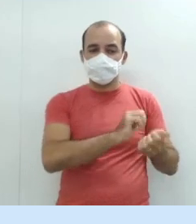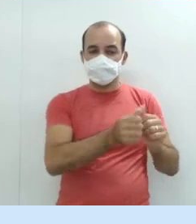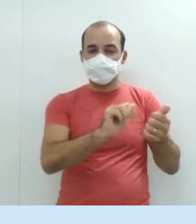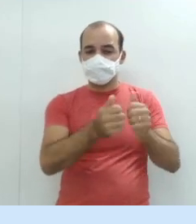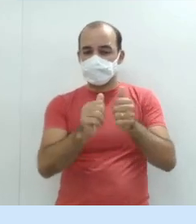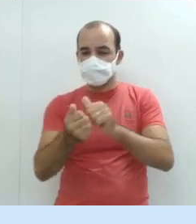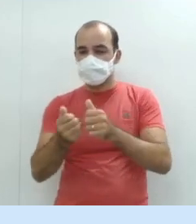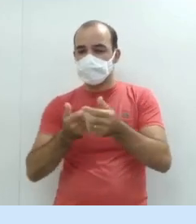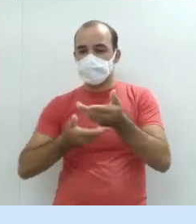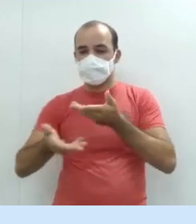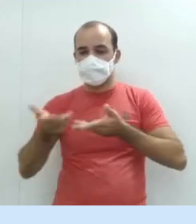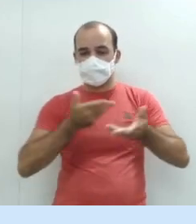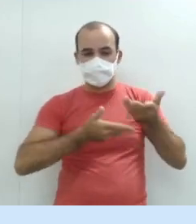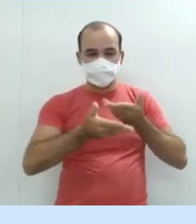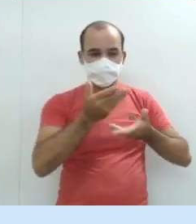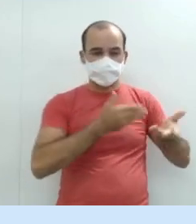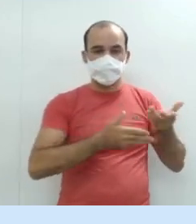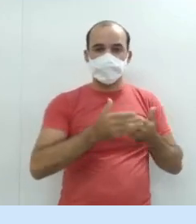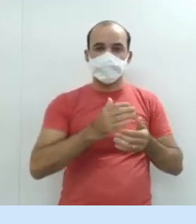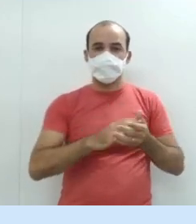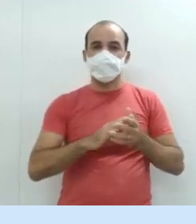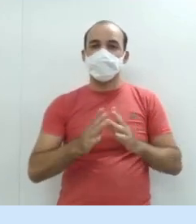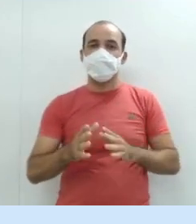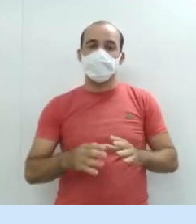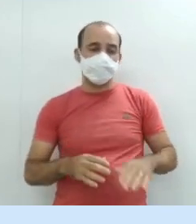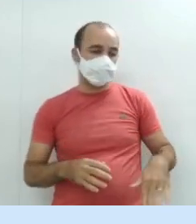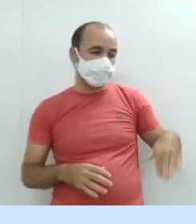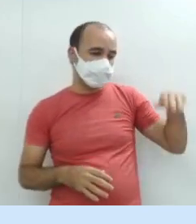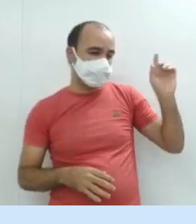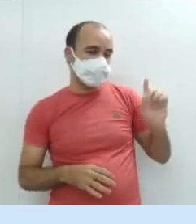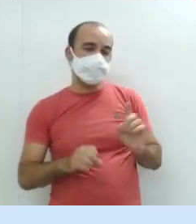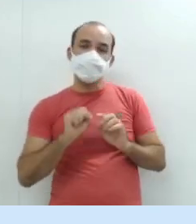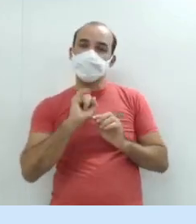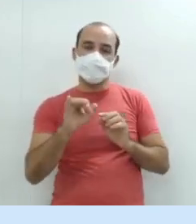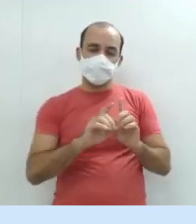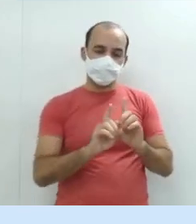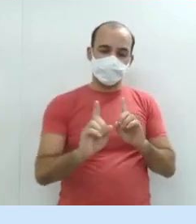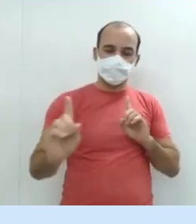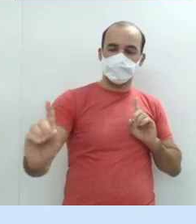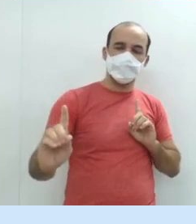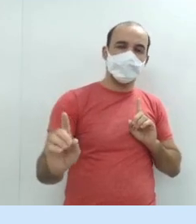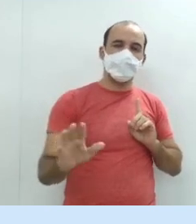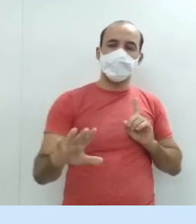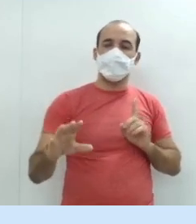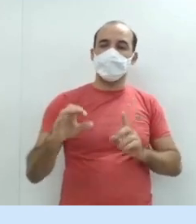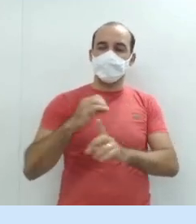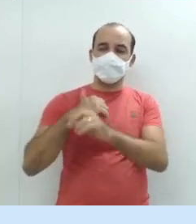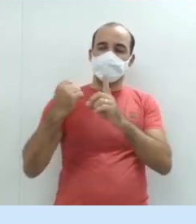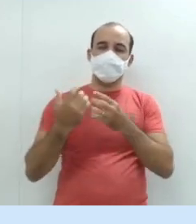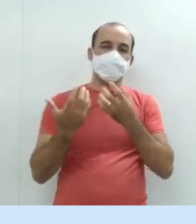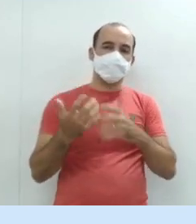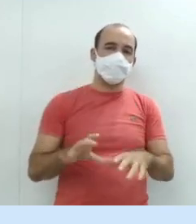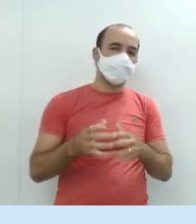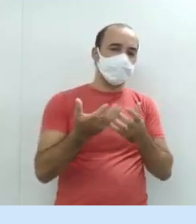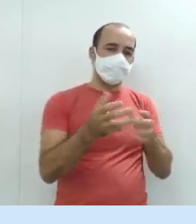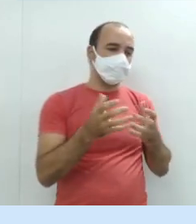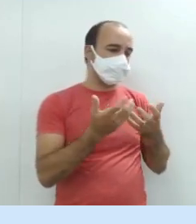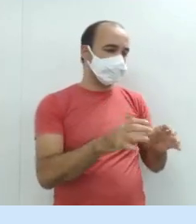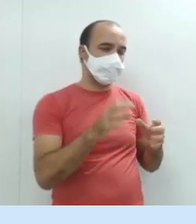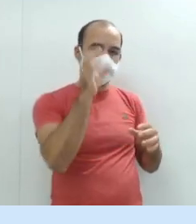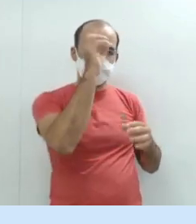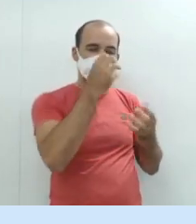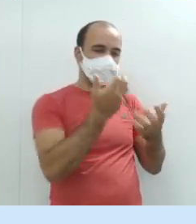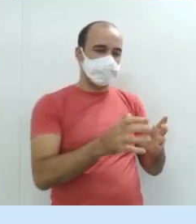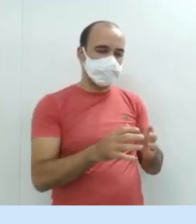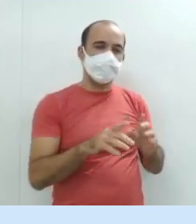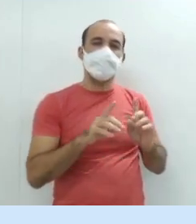a sociedade ela vai ser, não só ele vai ter um prejuízo individual, né, no indivíduo, mas também um prejuízo